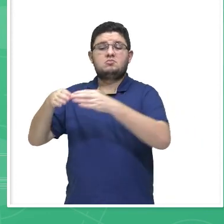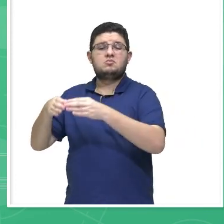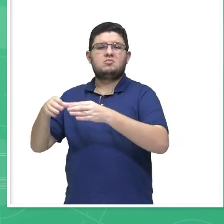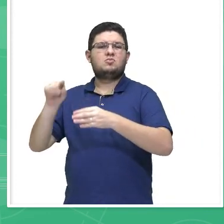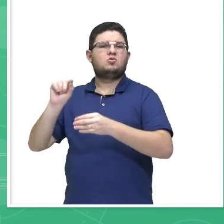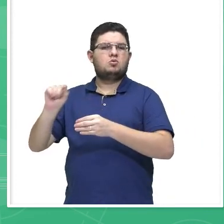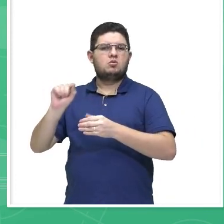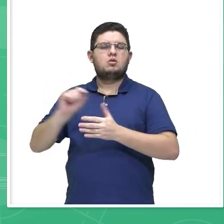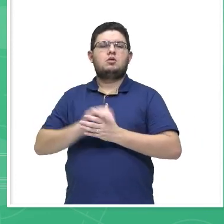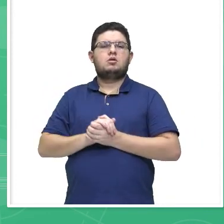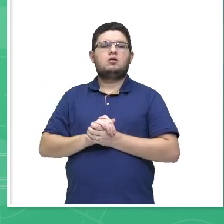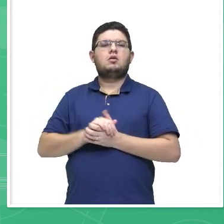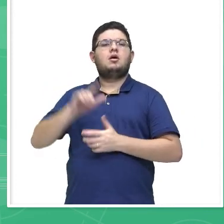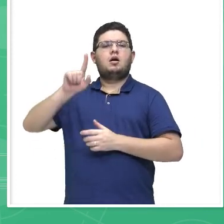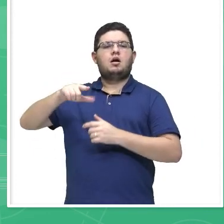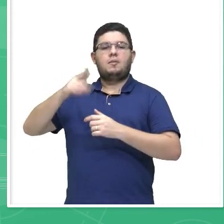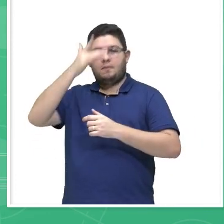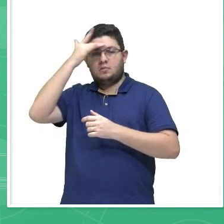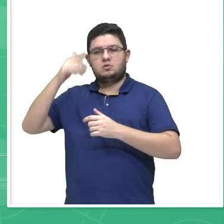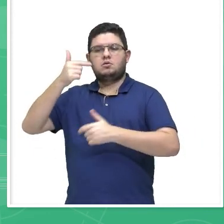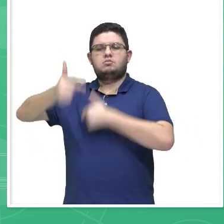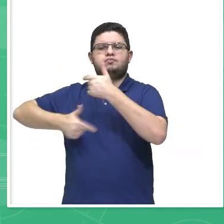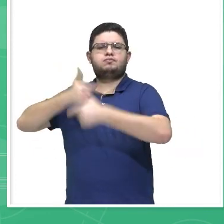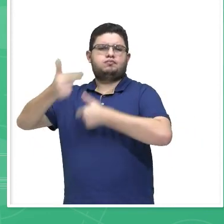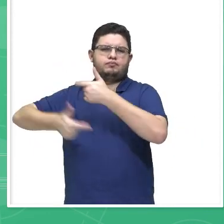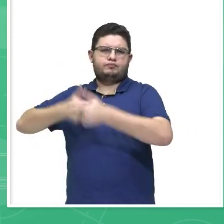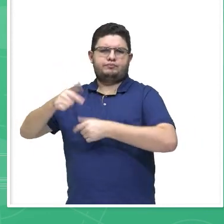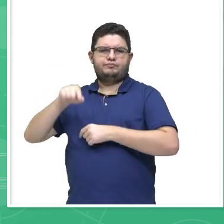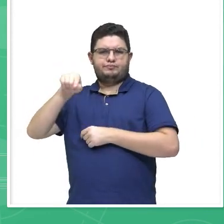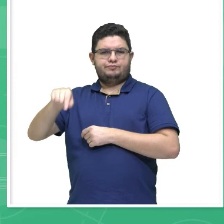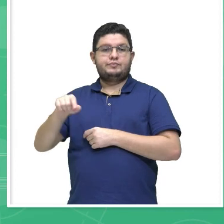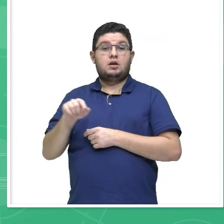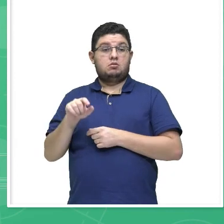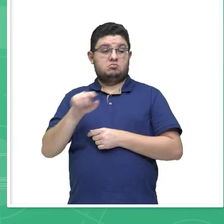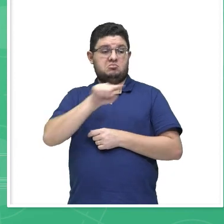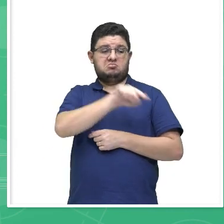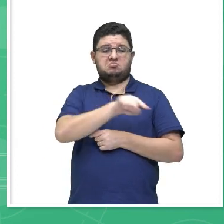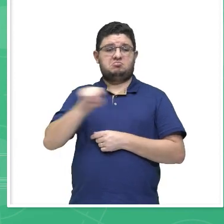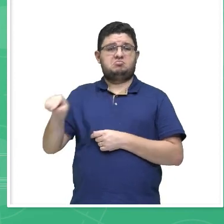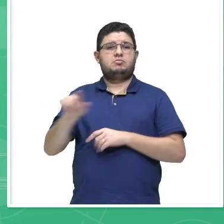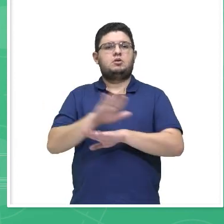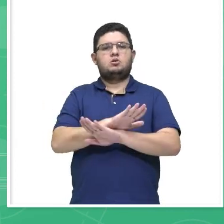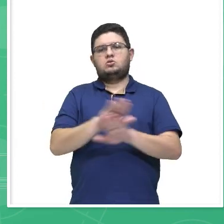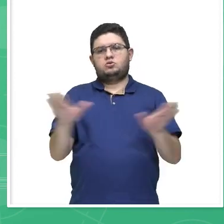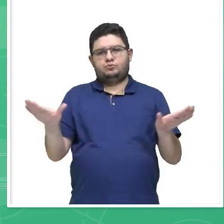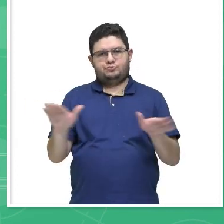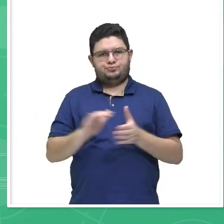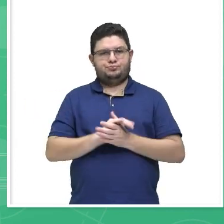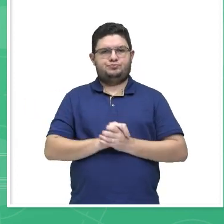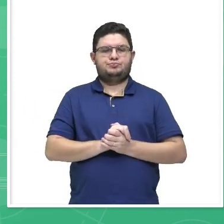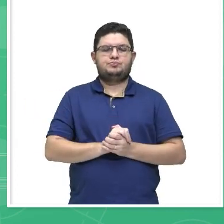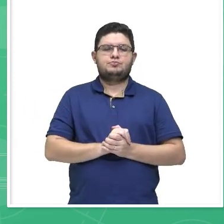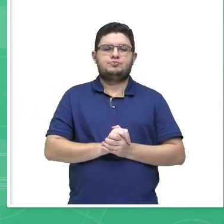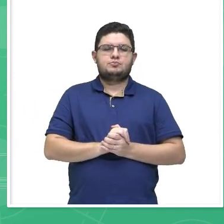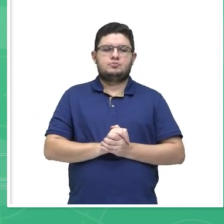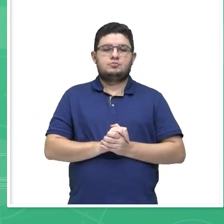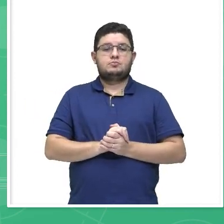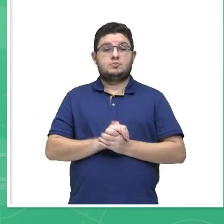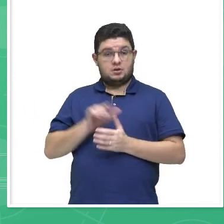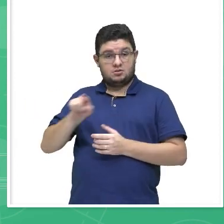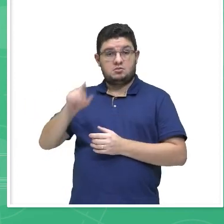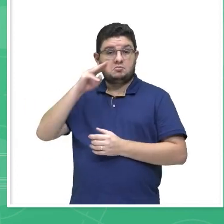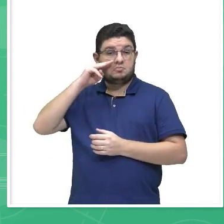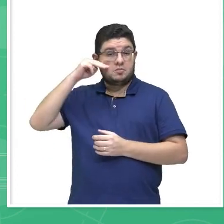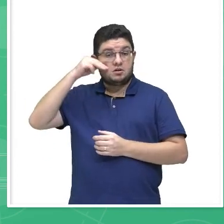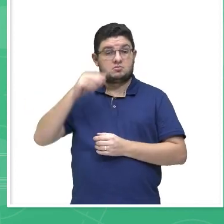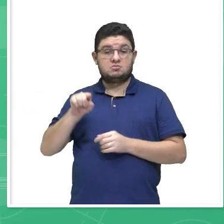é o proletariado, que são os trabalhadores. Classe social e Marx é isso,